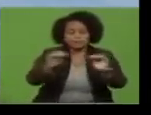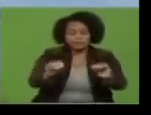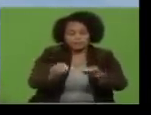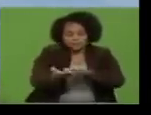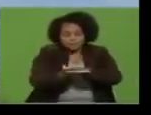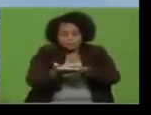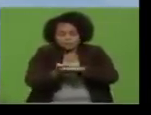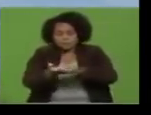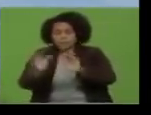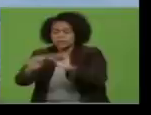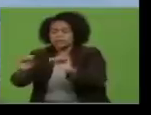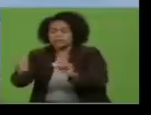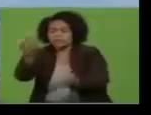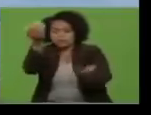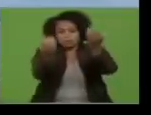adultos,